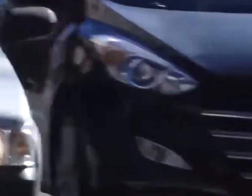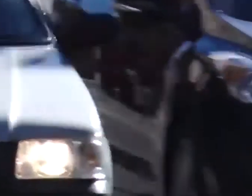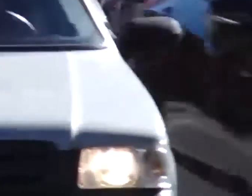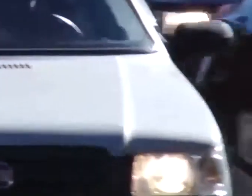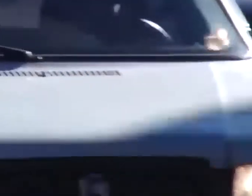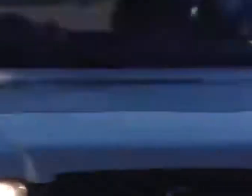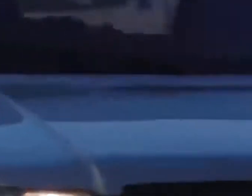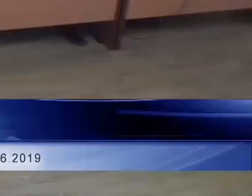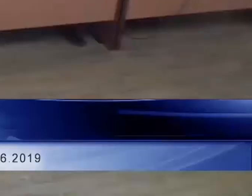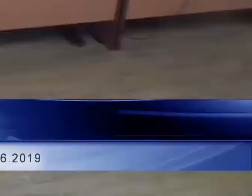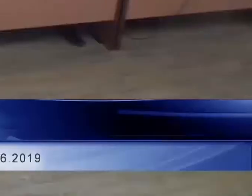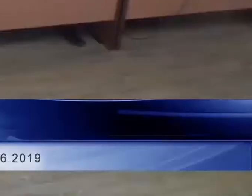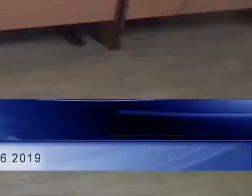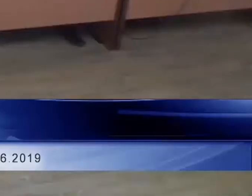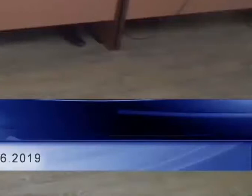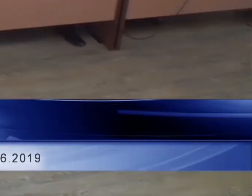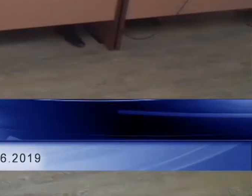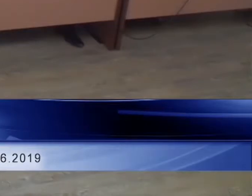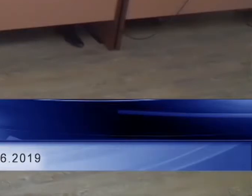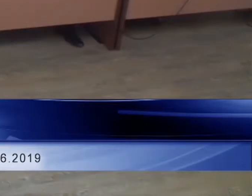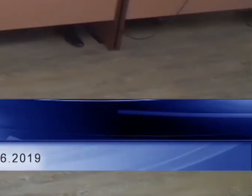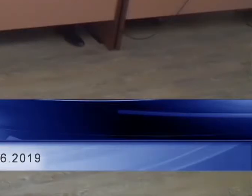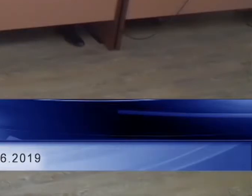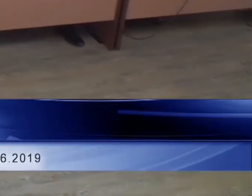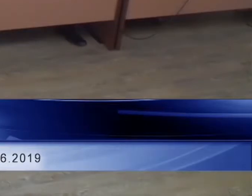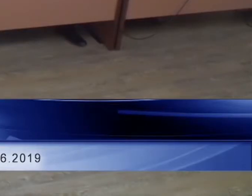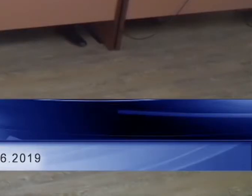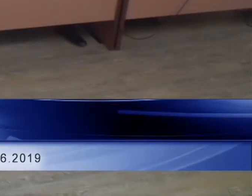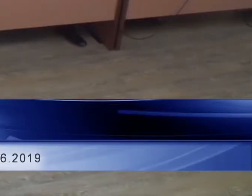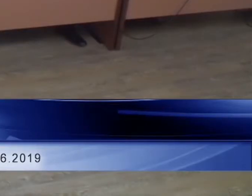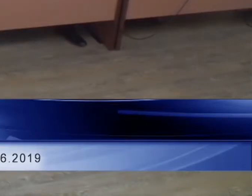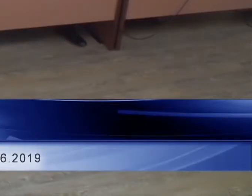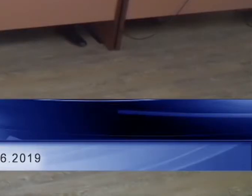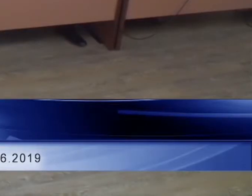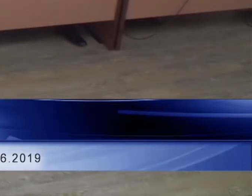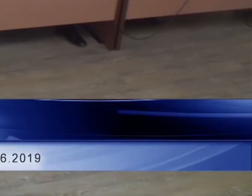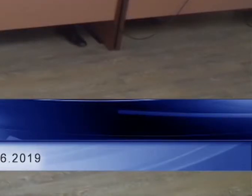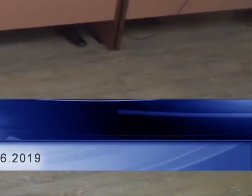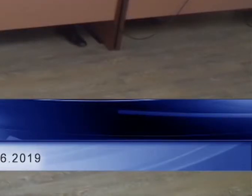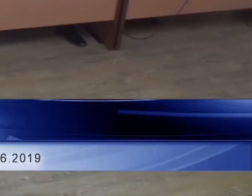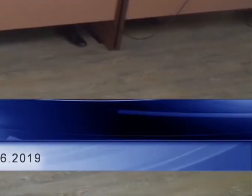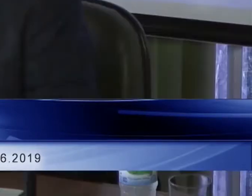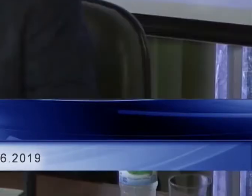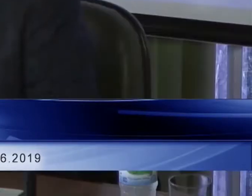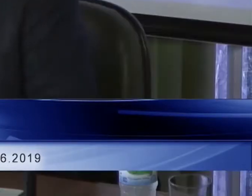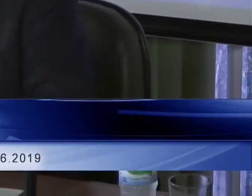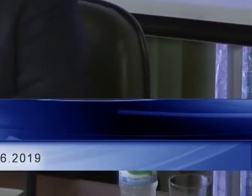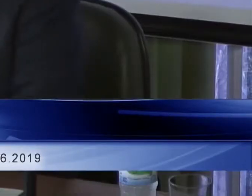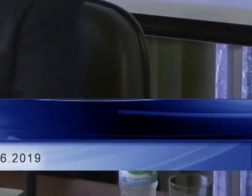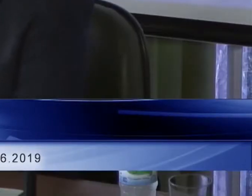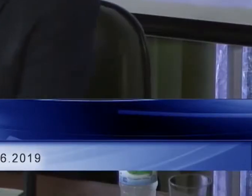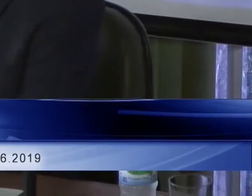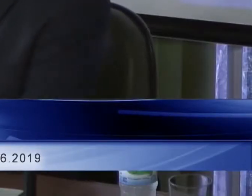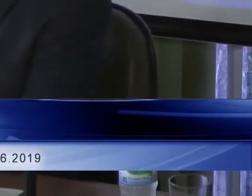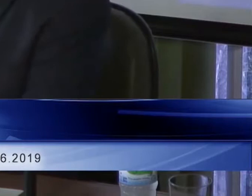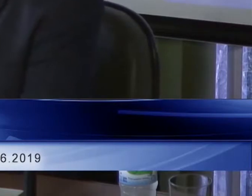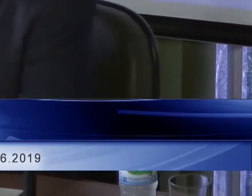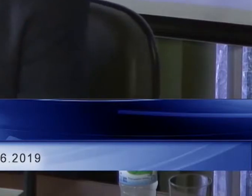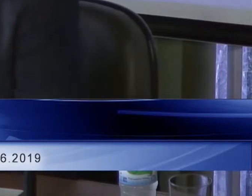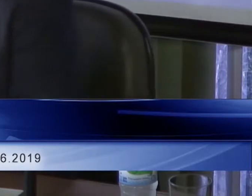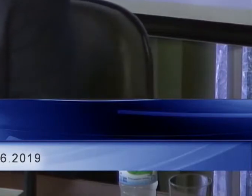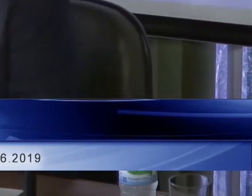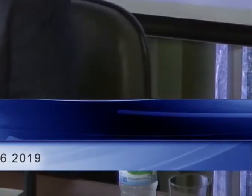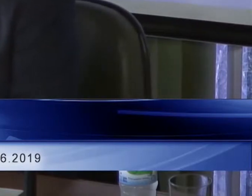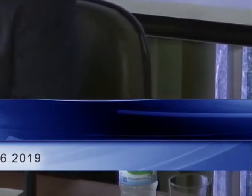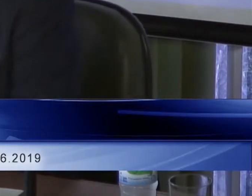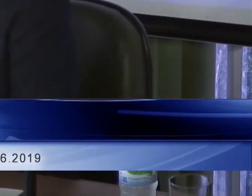comunidade caxiense. Mencionou os 4 painéis do seminário Diálogos Caxias, a cidade que queremos,